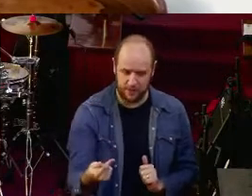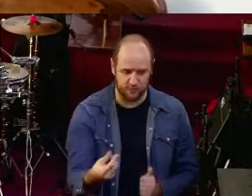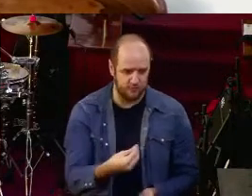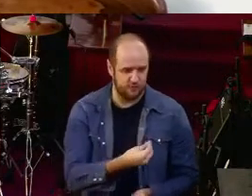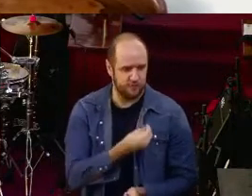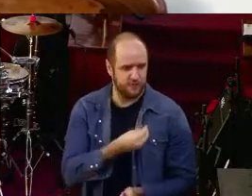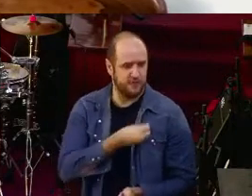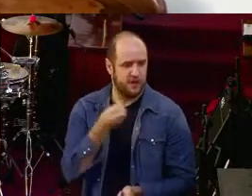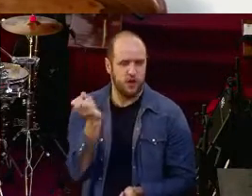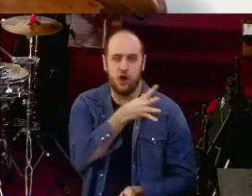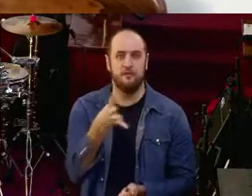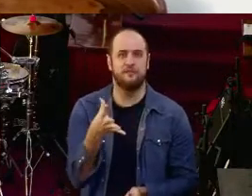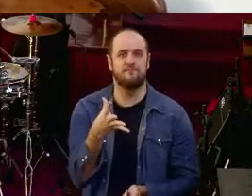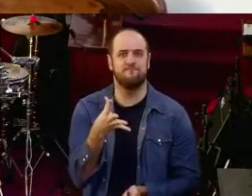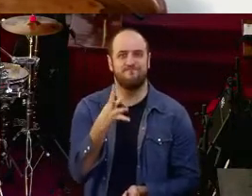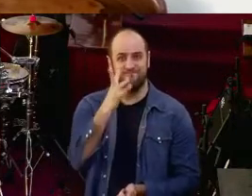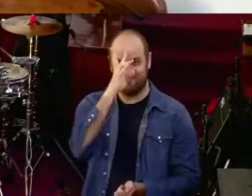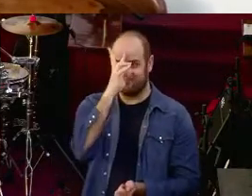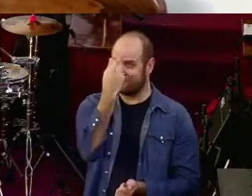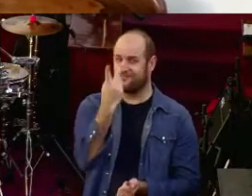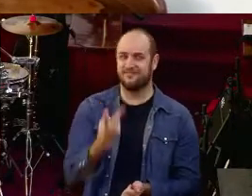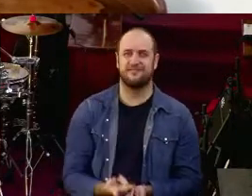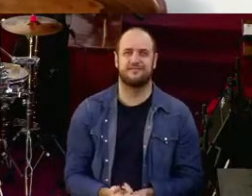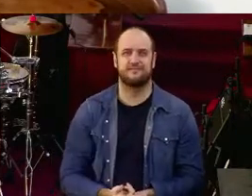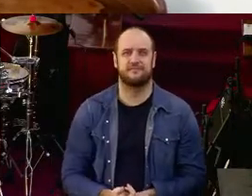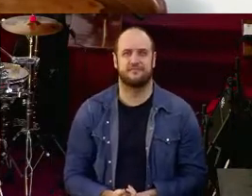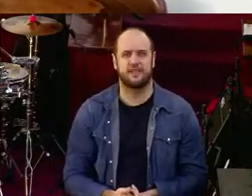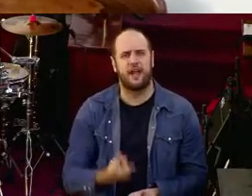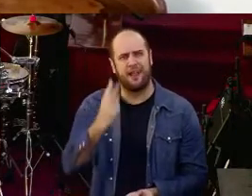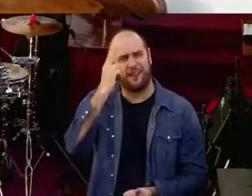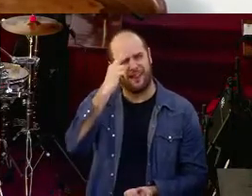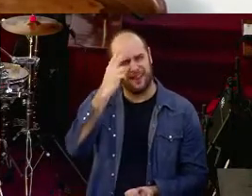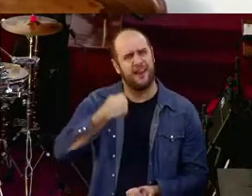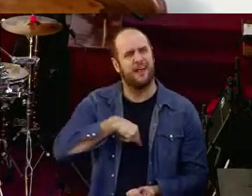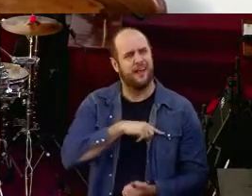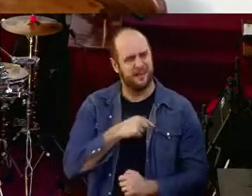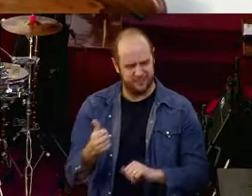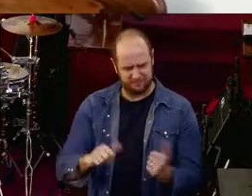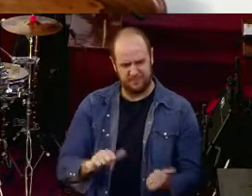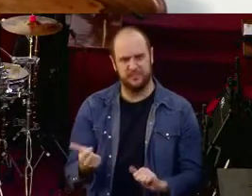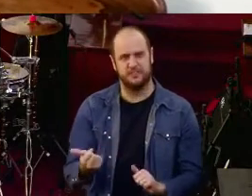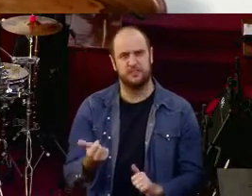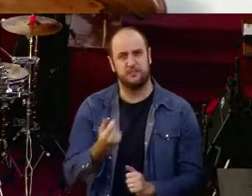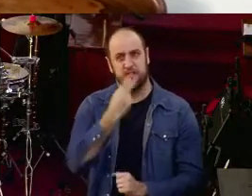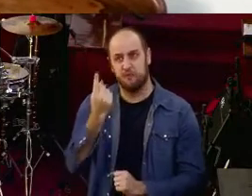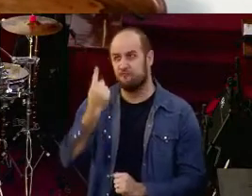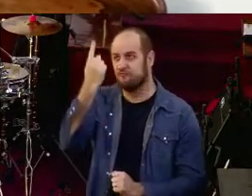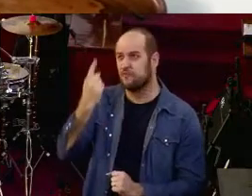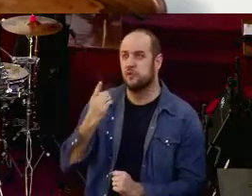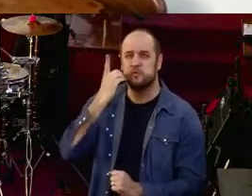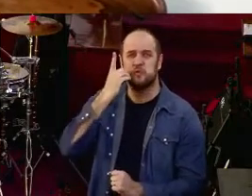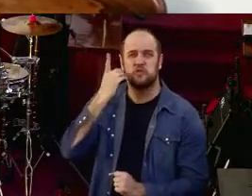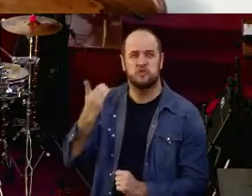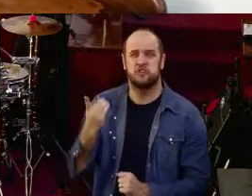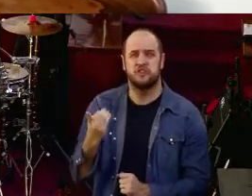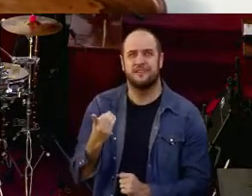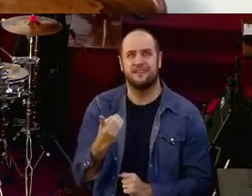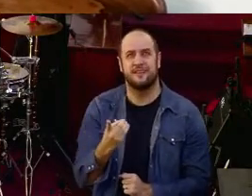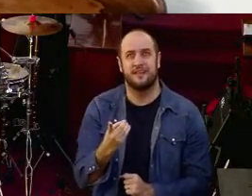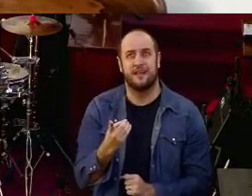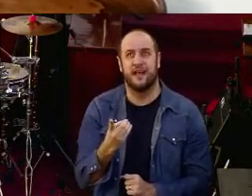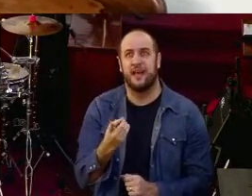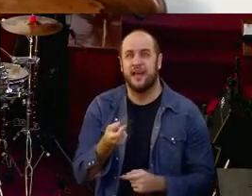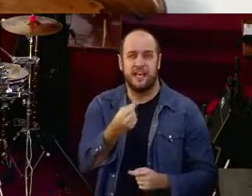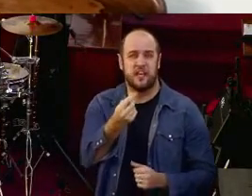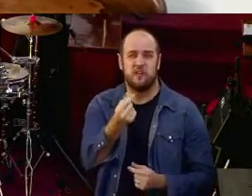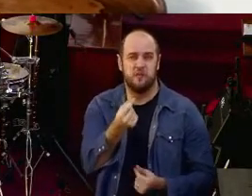nova vida. Nós temos de nos lembrar do nosso batismo para valorizá-lo. Ele não foi um dia, não foi uma senha para entrarmos em uma